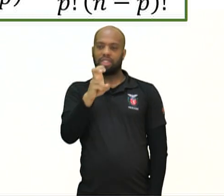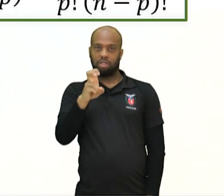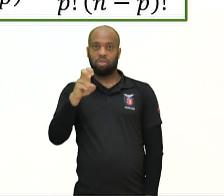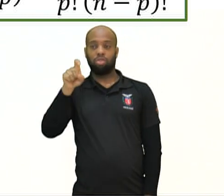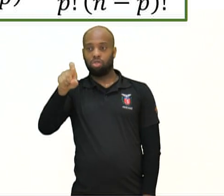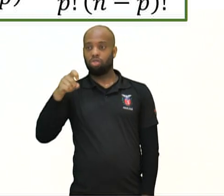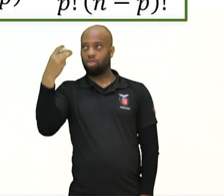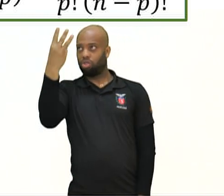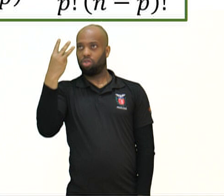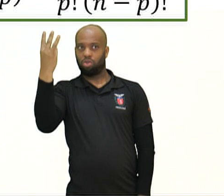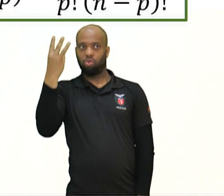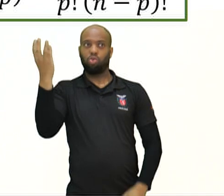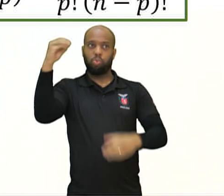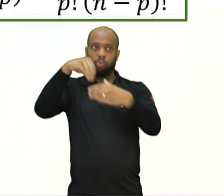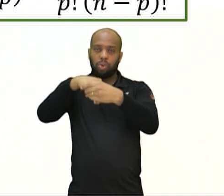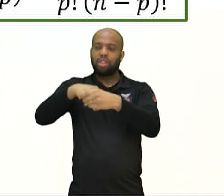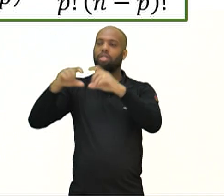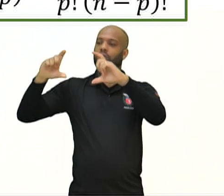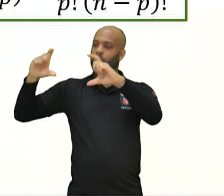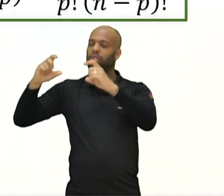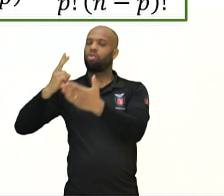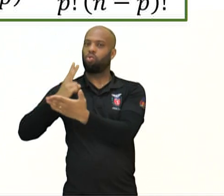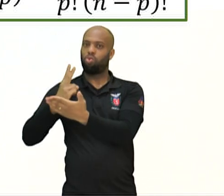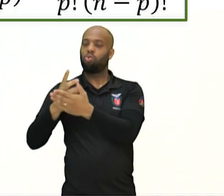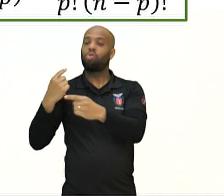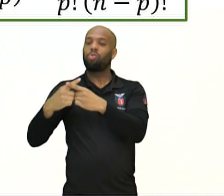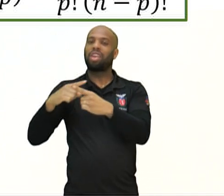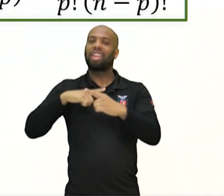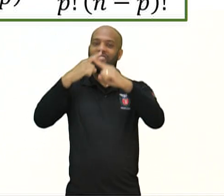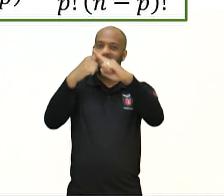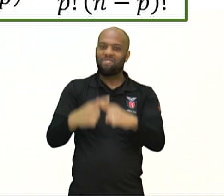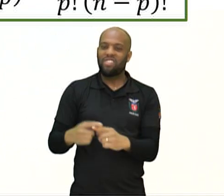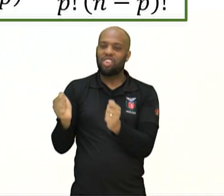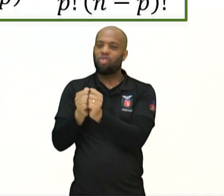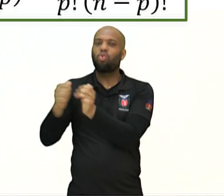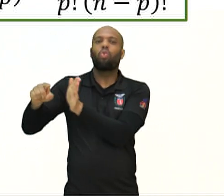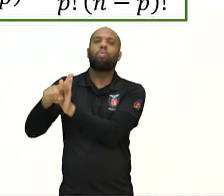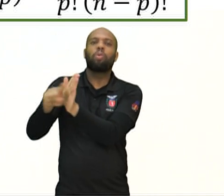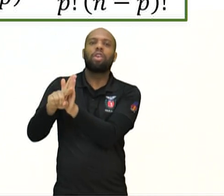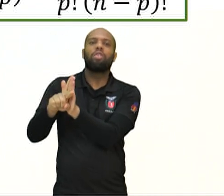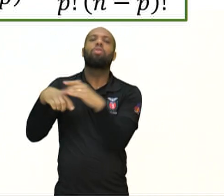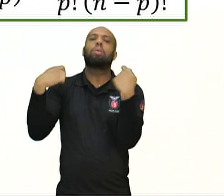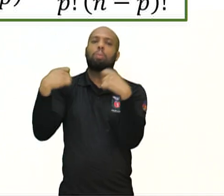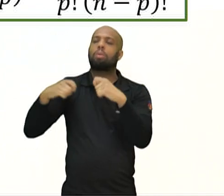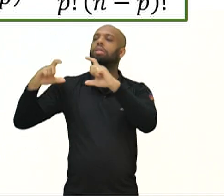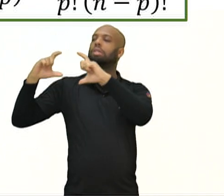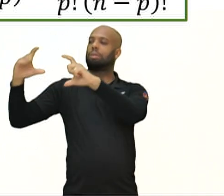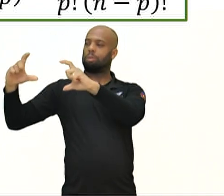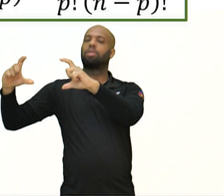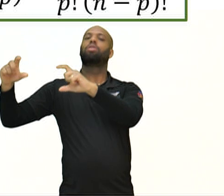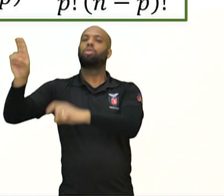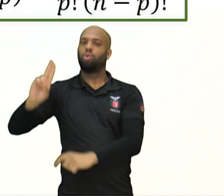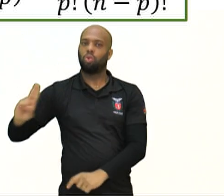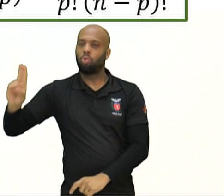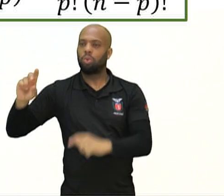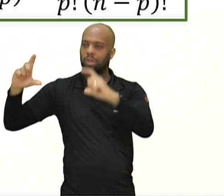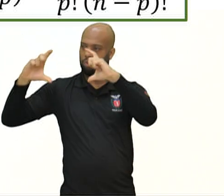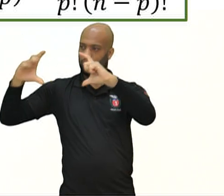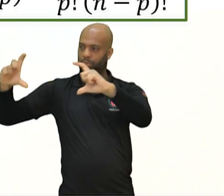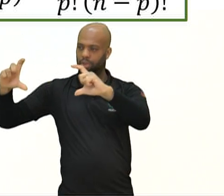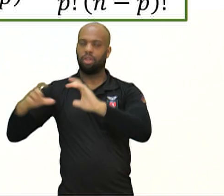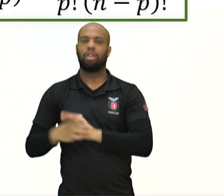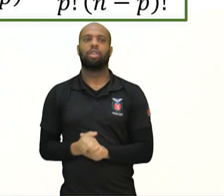entre parênteses porque temos multiplicação e sinal de negativo. Quando temos dois sinais juntos, colocamos entre